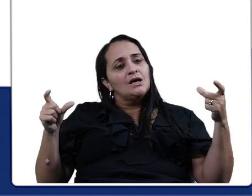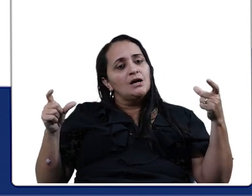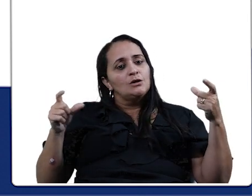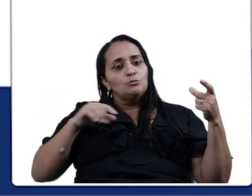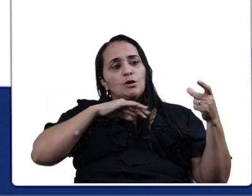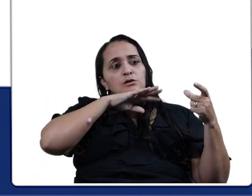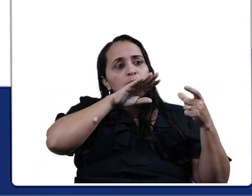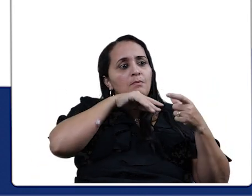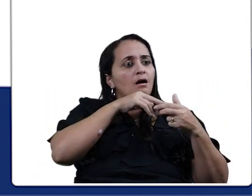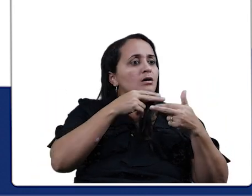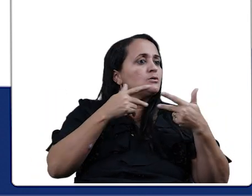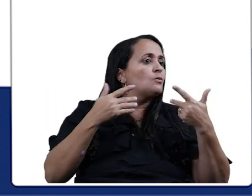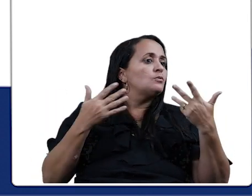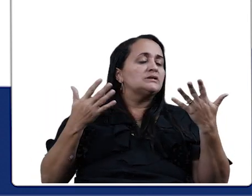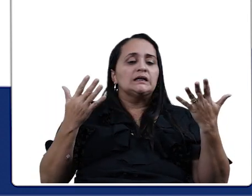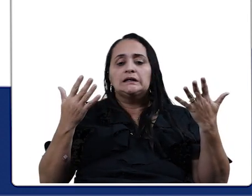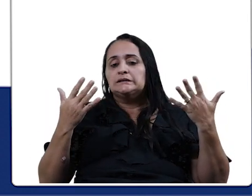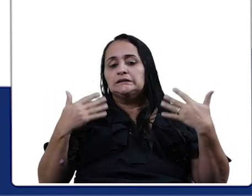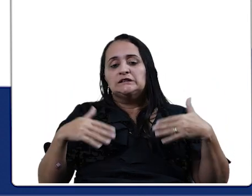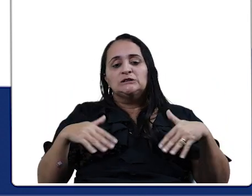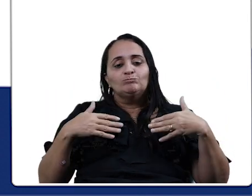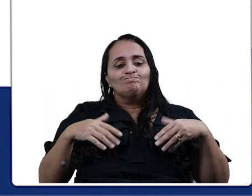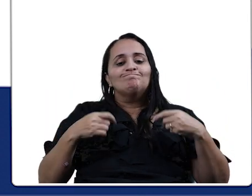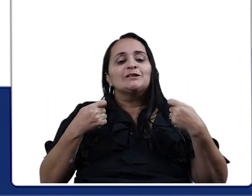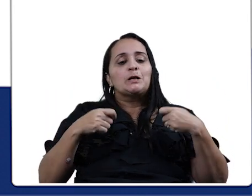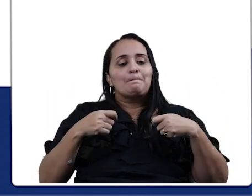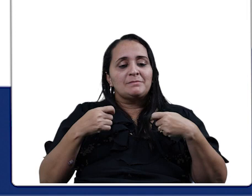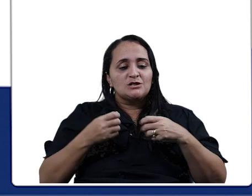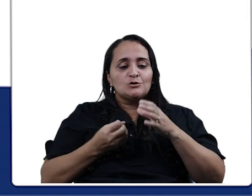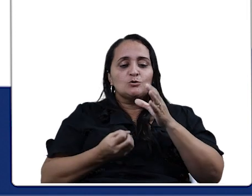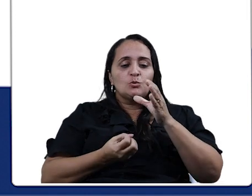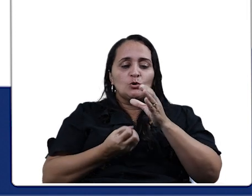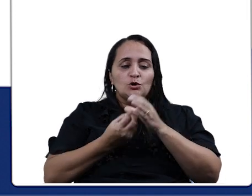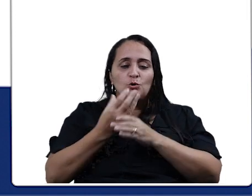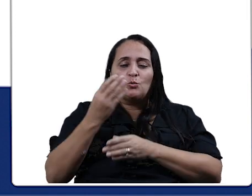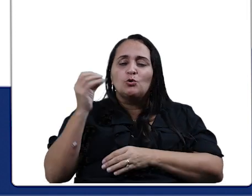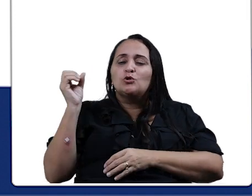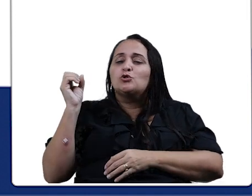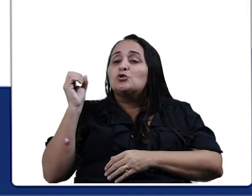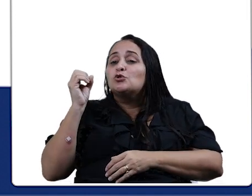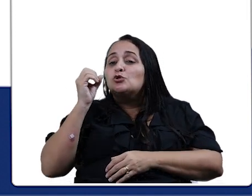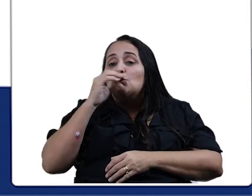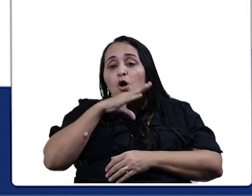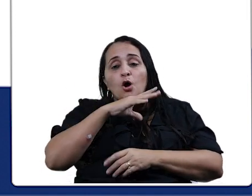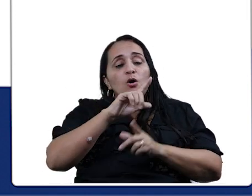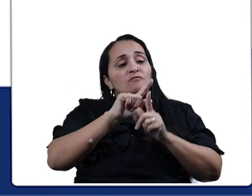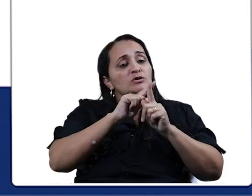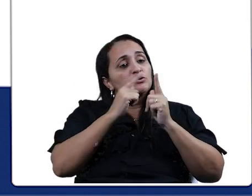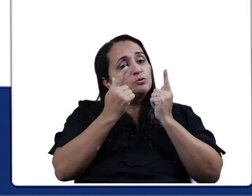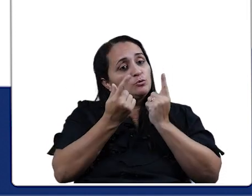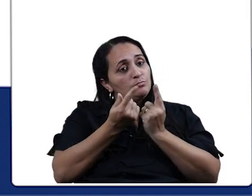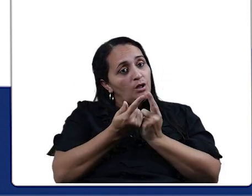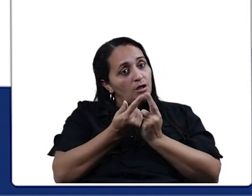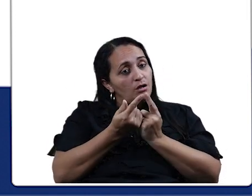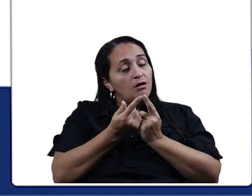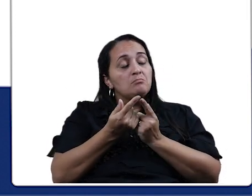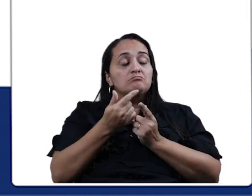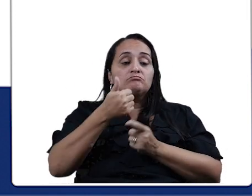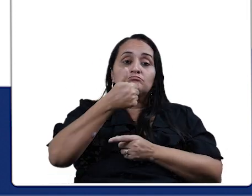a ponto dele ter a necessidade de criar uma nova forma de agrupamento, que eram